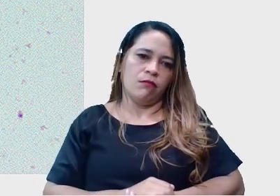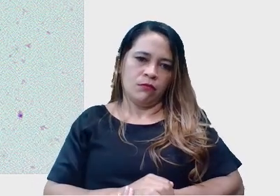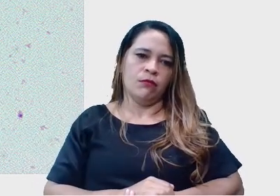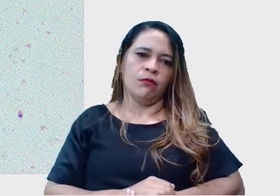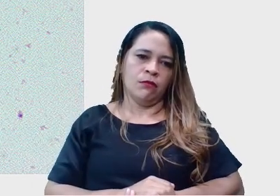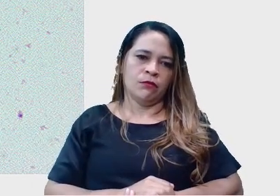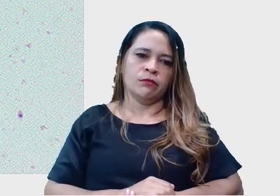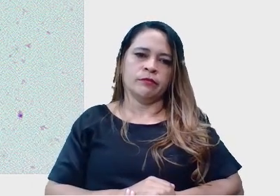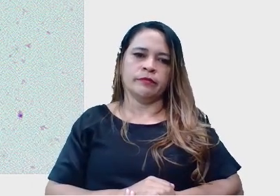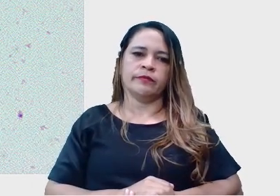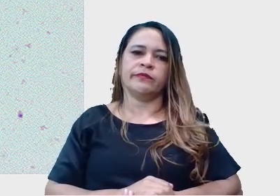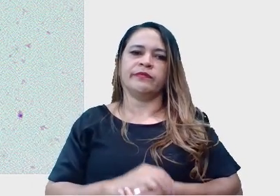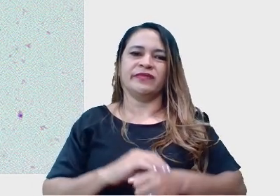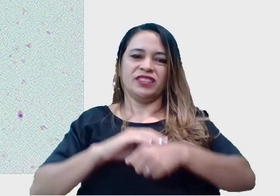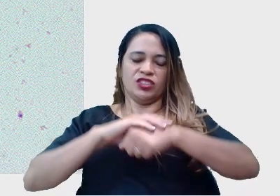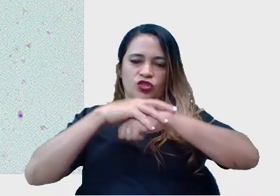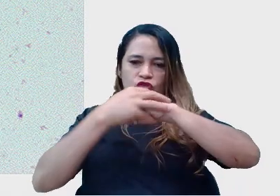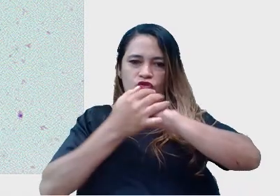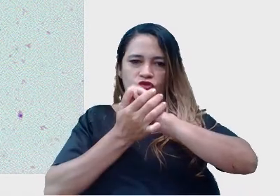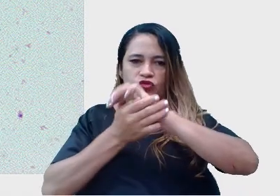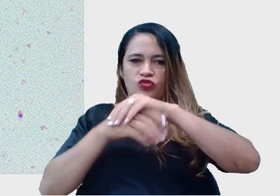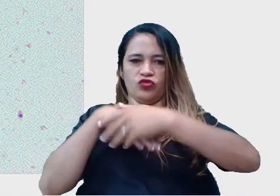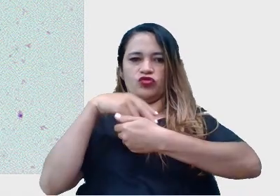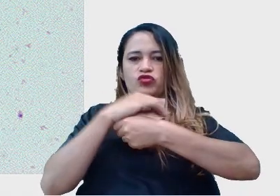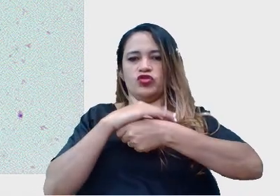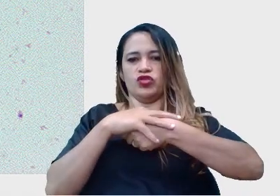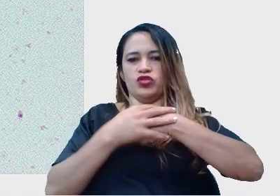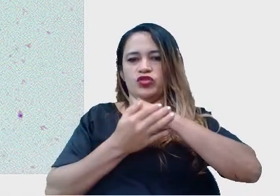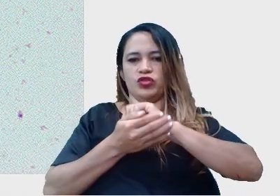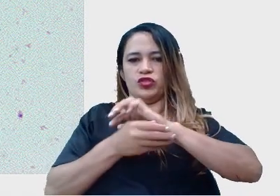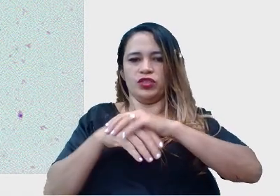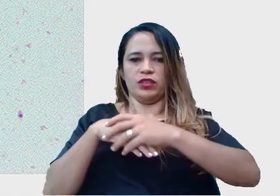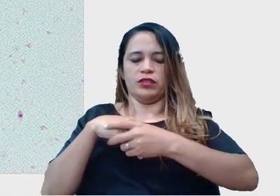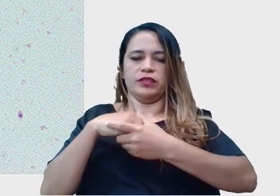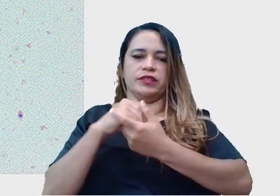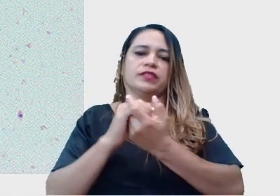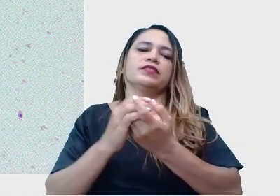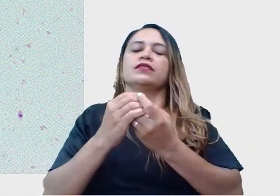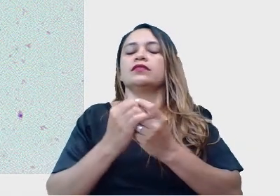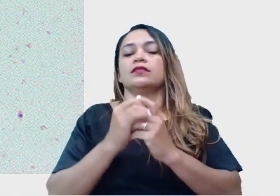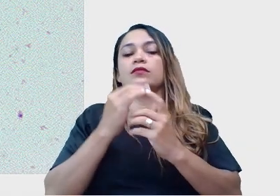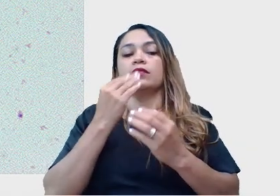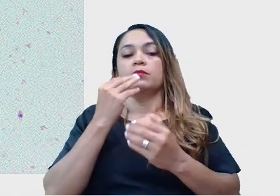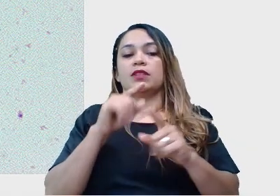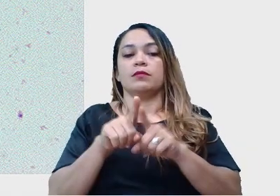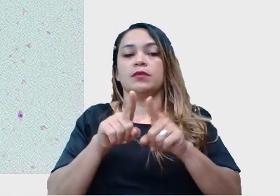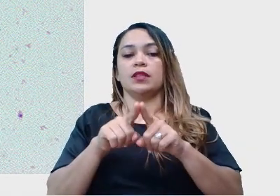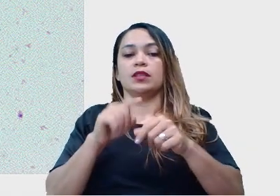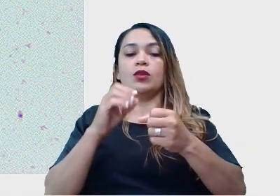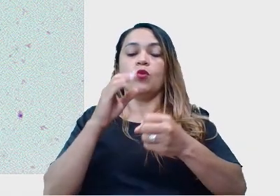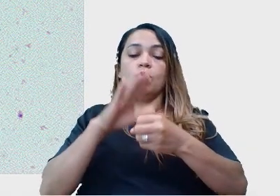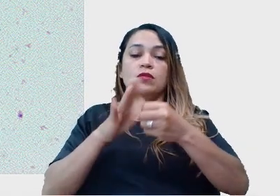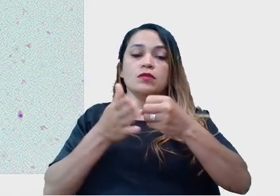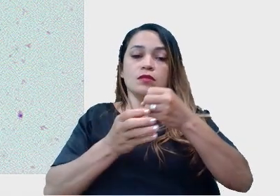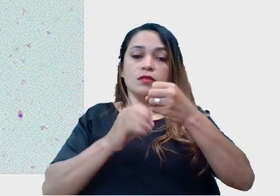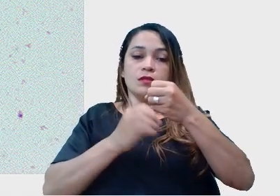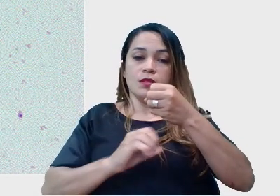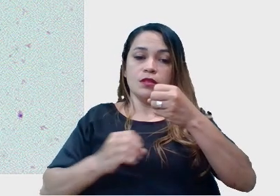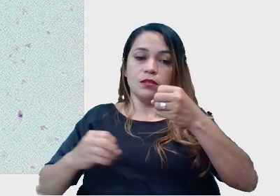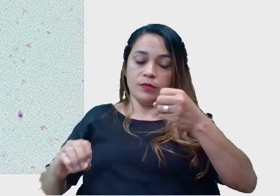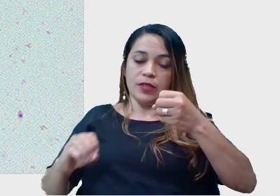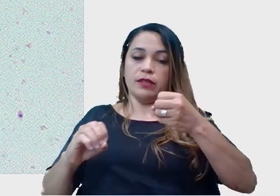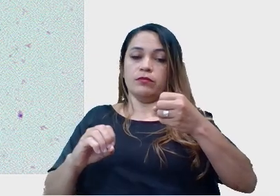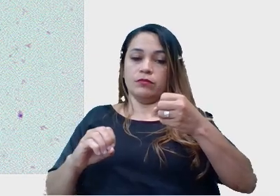a gente vai destacar a higiene com mãos e com alimentos, para evitar de colocar contaminantes na boca, saneamento básico, para a gente fazer o tratamento